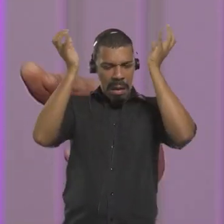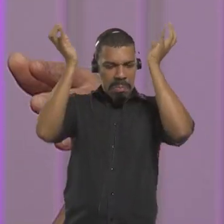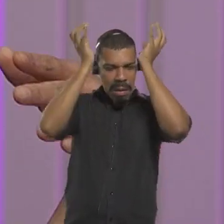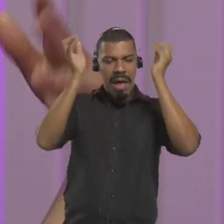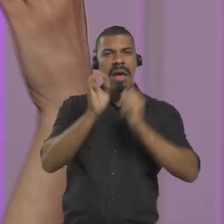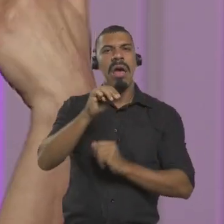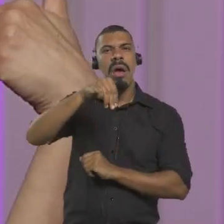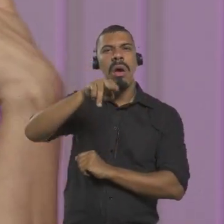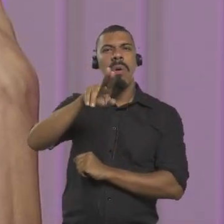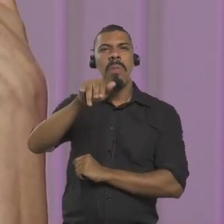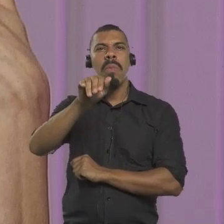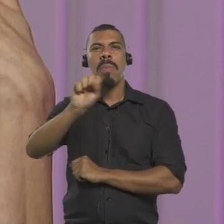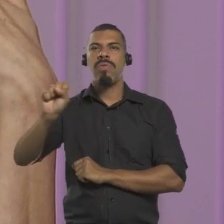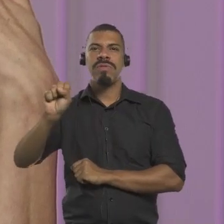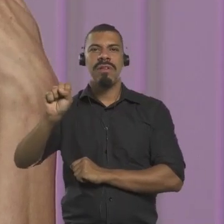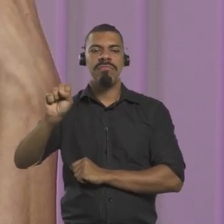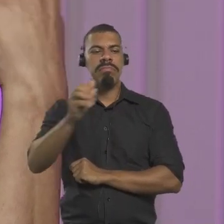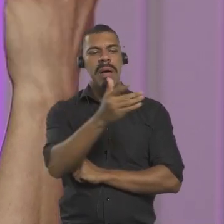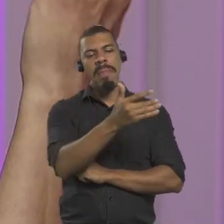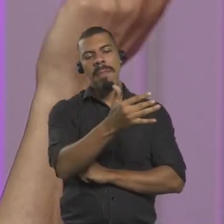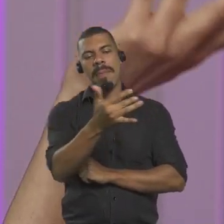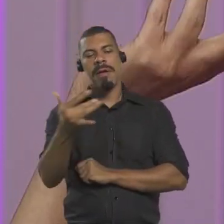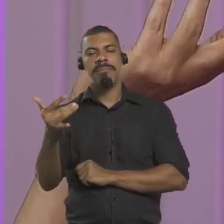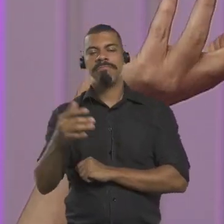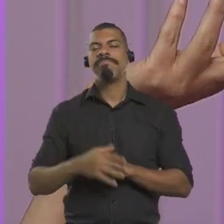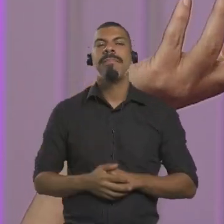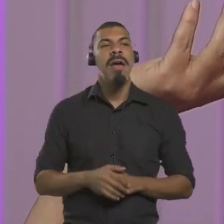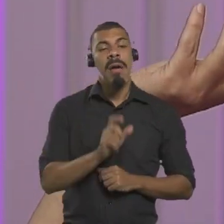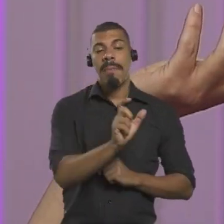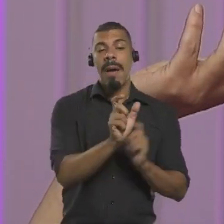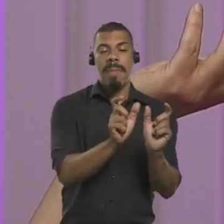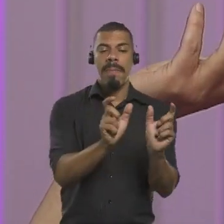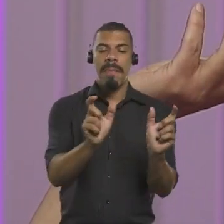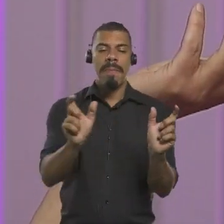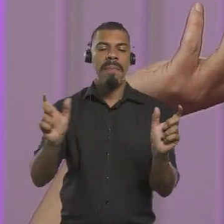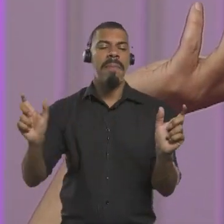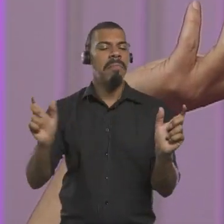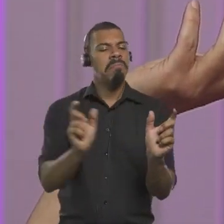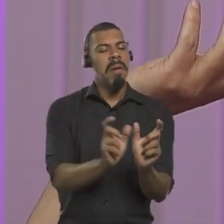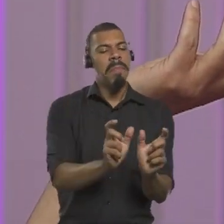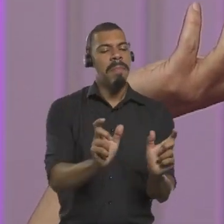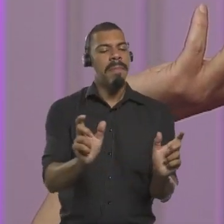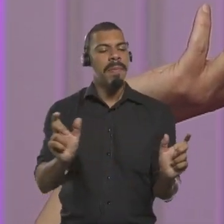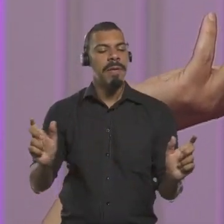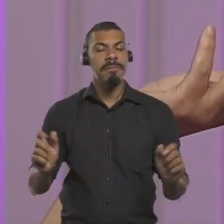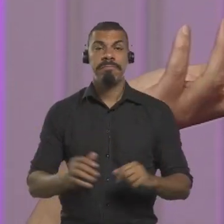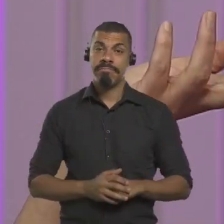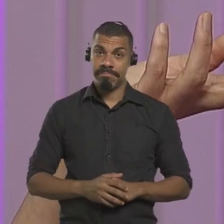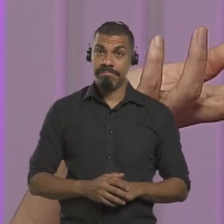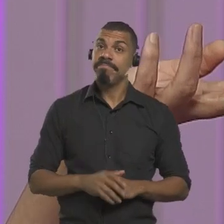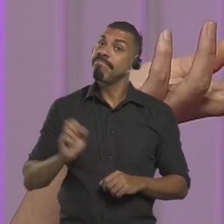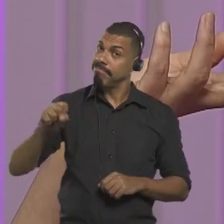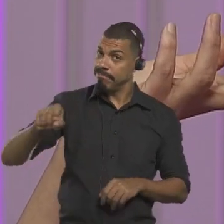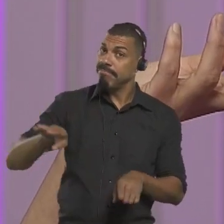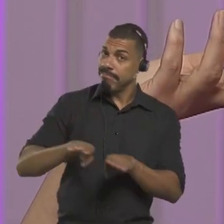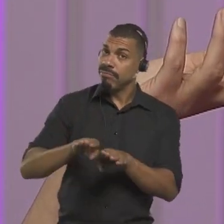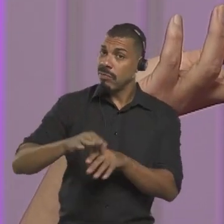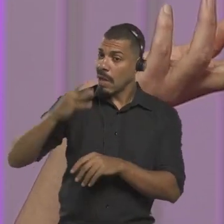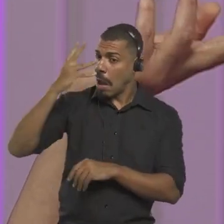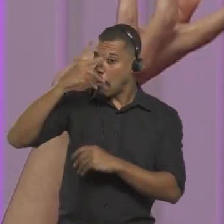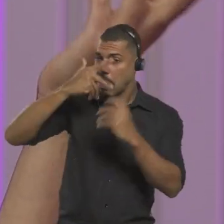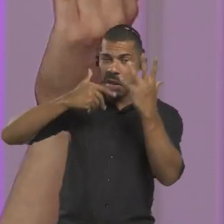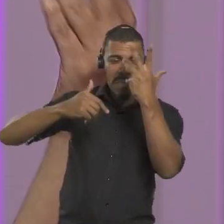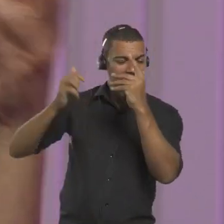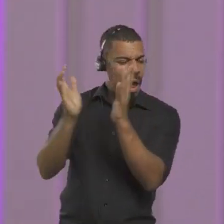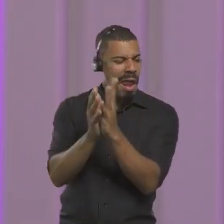musa. Porque a gente, né, basicamente, a gente presta pra quê no mundo? Pra ser linda, linda, linda, linda, linda,